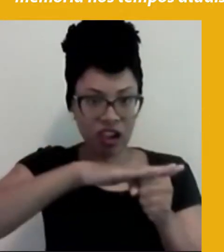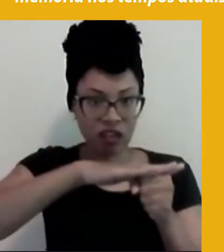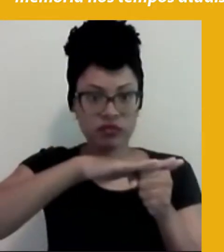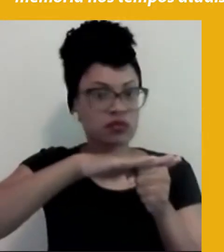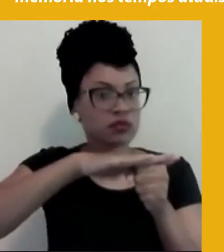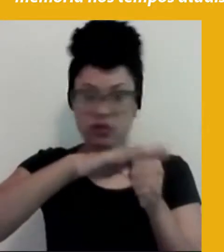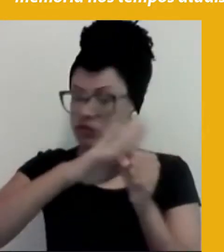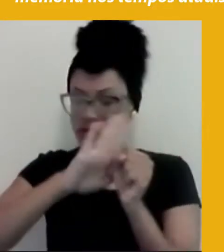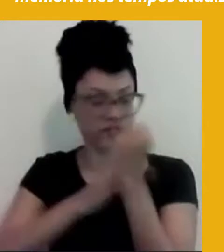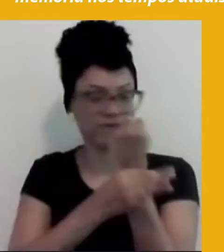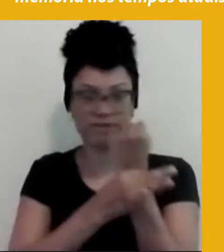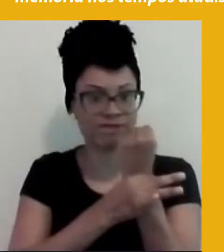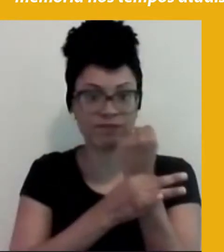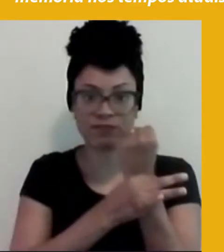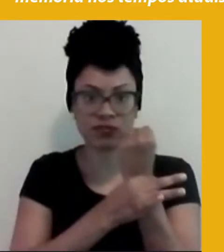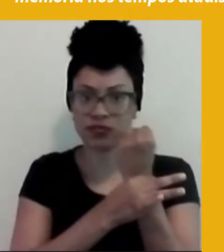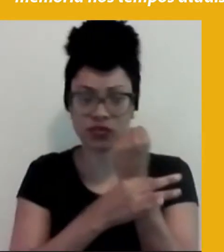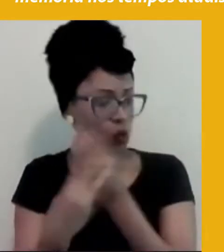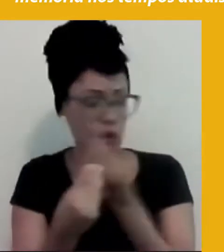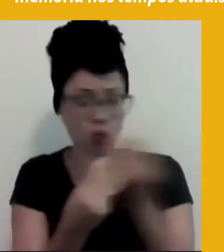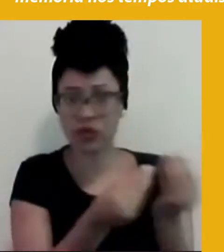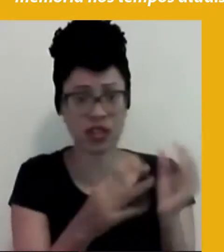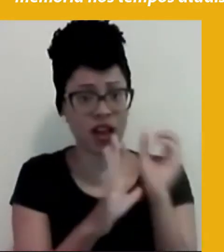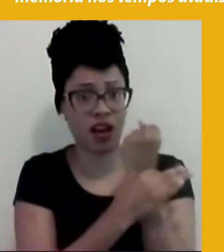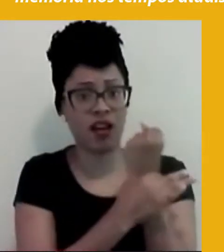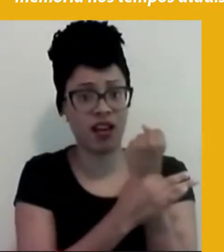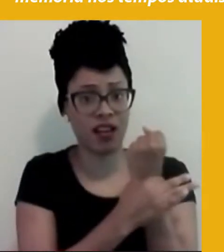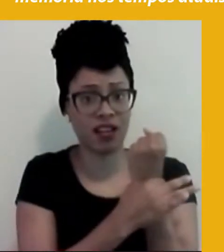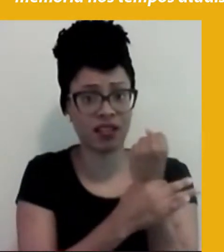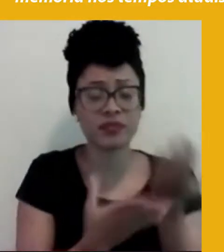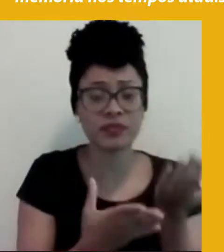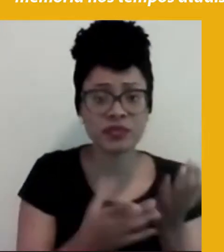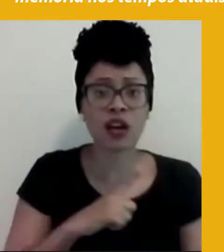Piauí desse mês, acho que é do Miguel